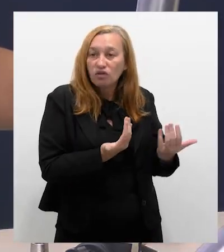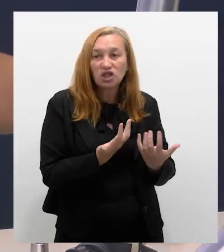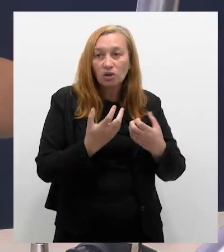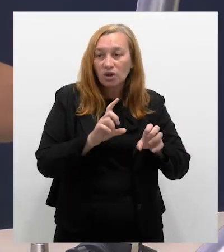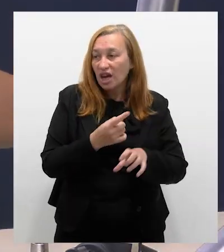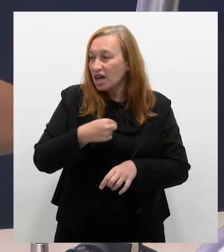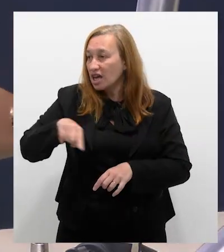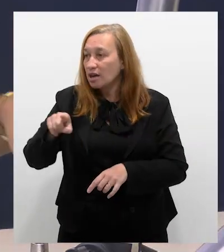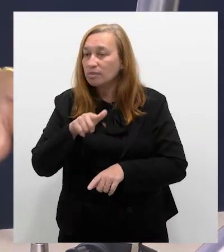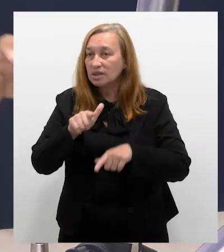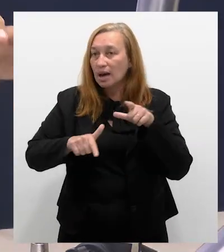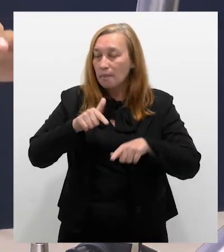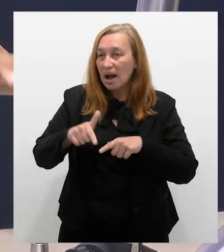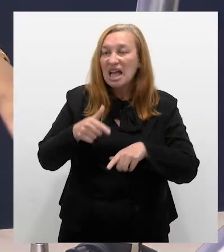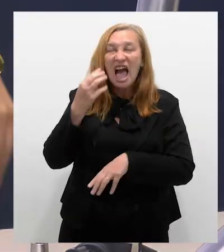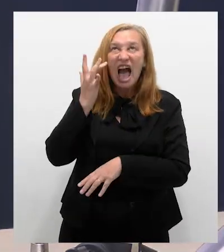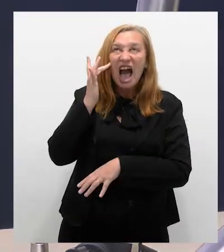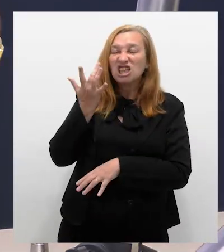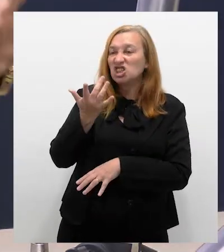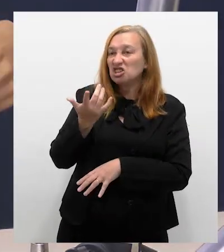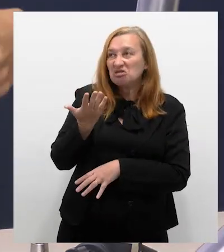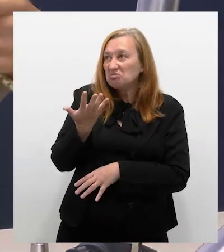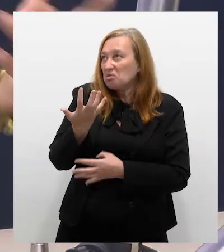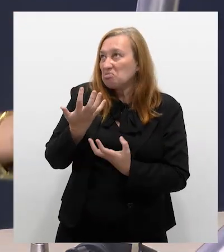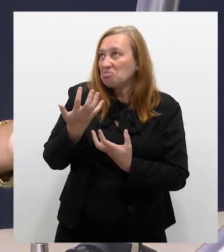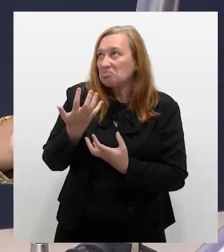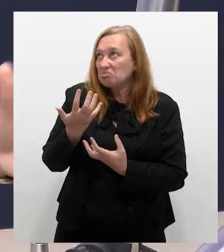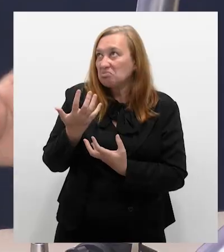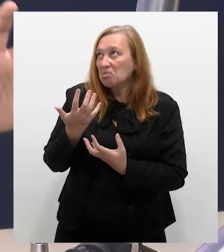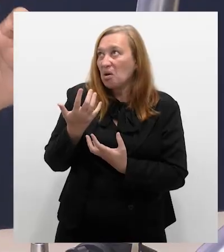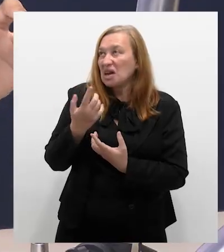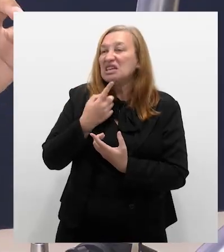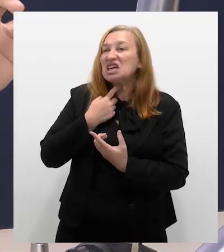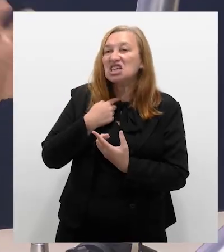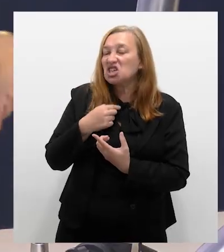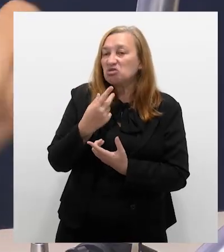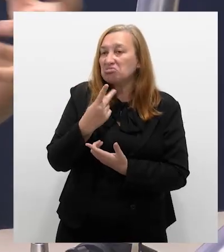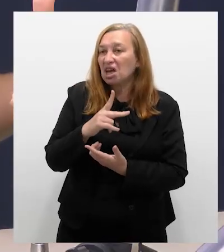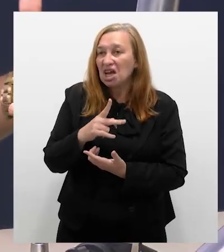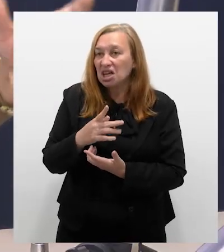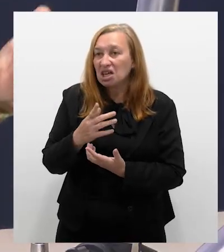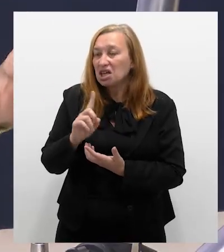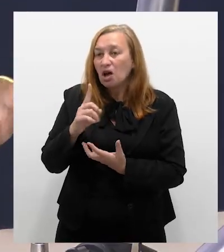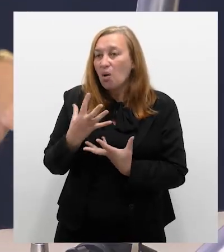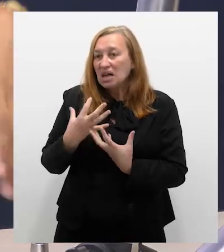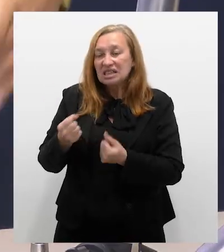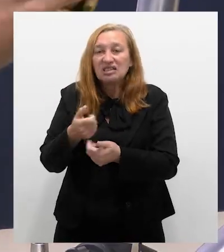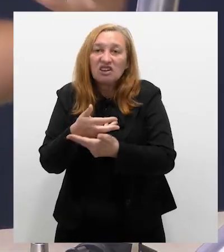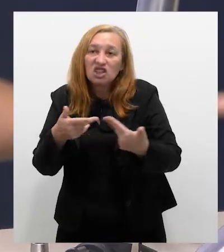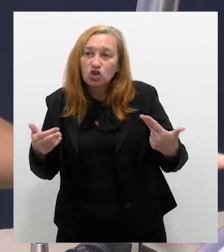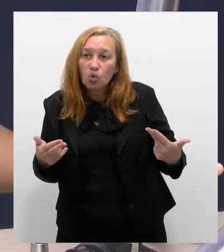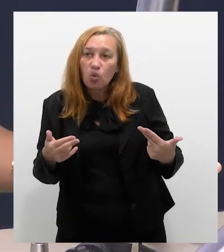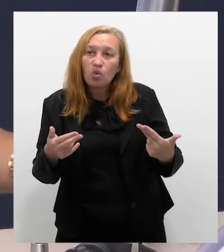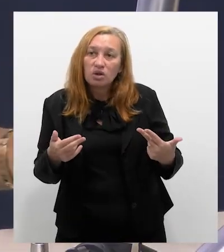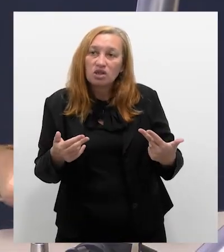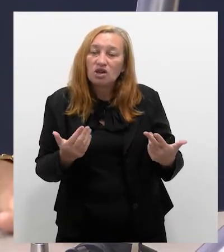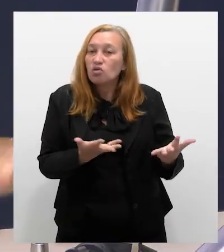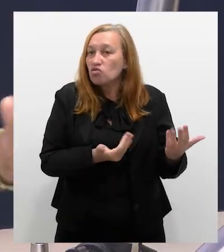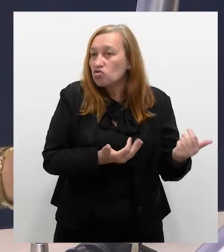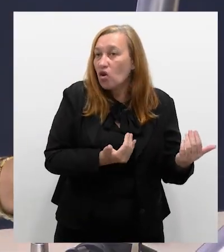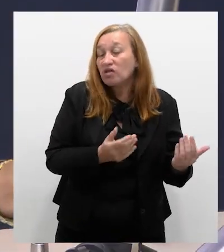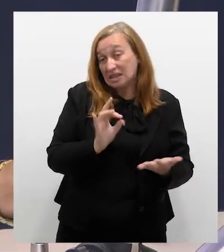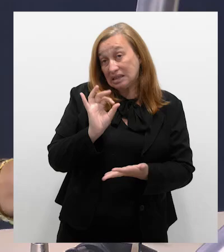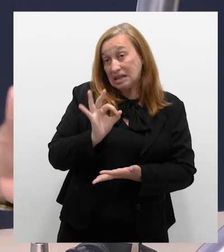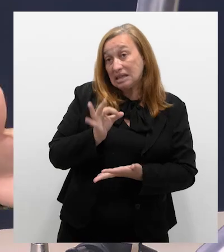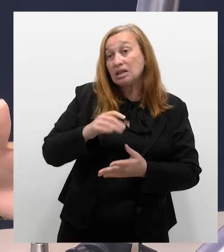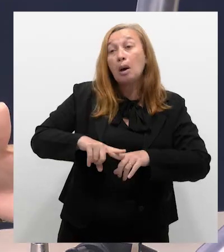quer ir para o primeiro emprego porque acha que não é a oportunidade que ele almeja, que essa nova geração ela não aceita muitas coisas. E ela